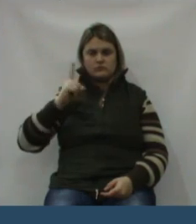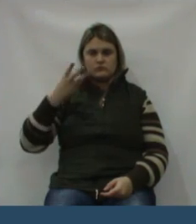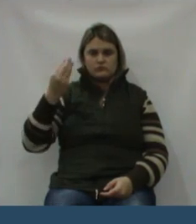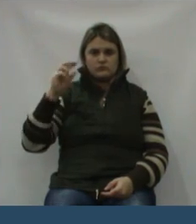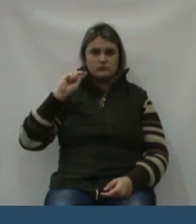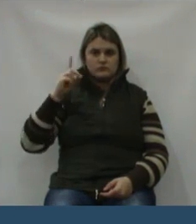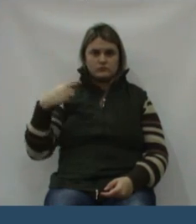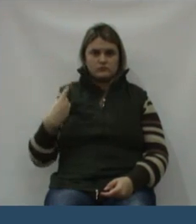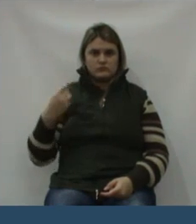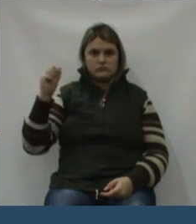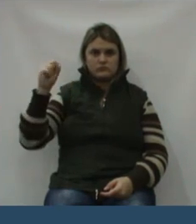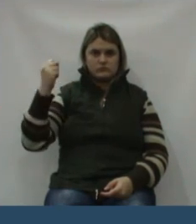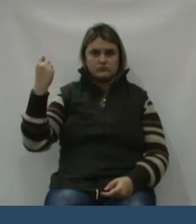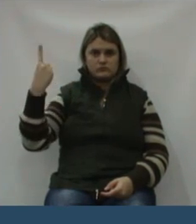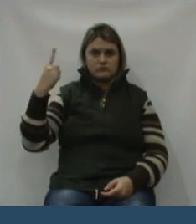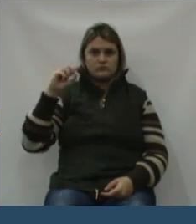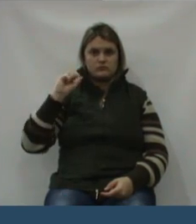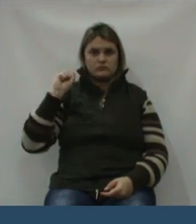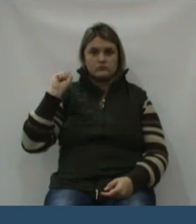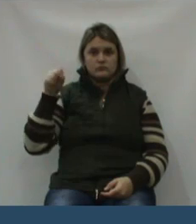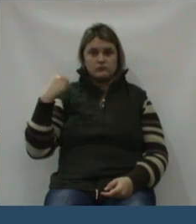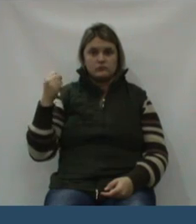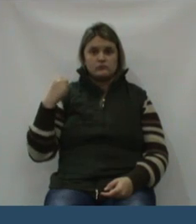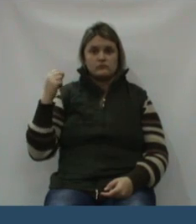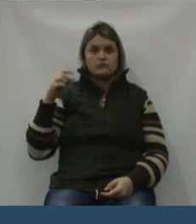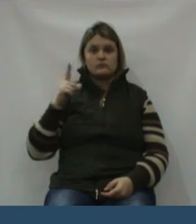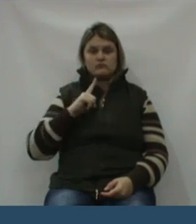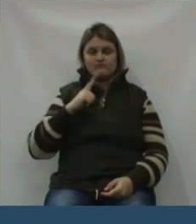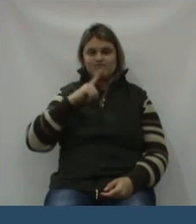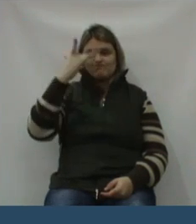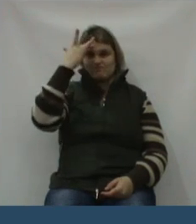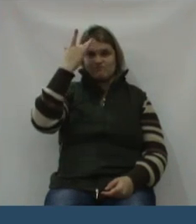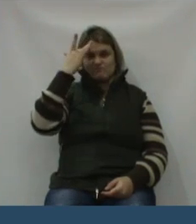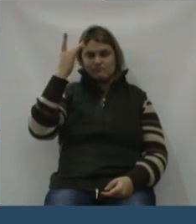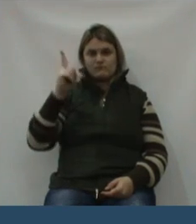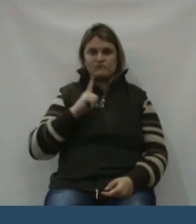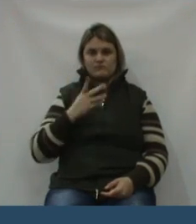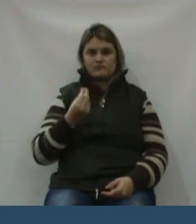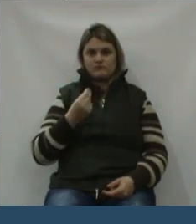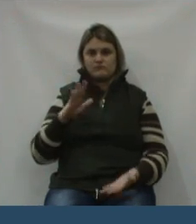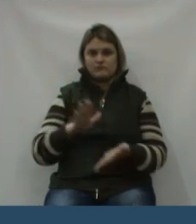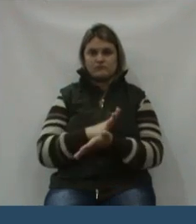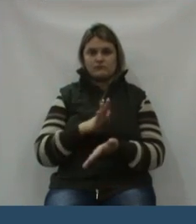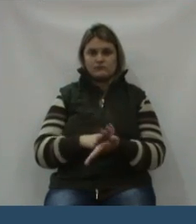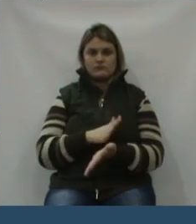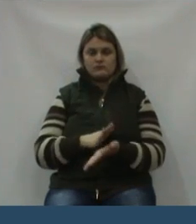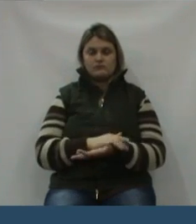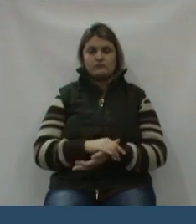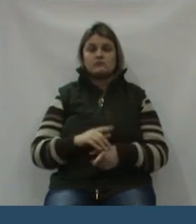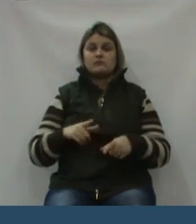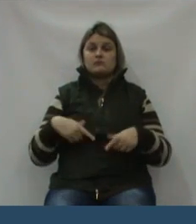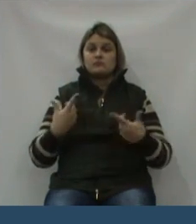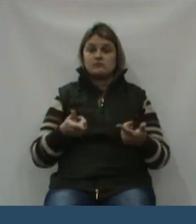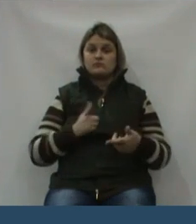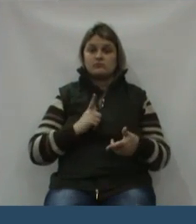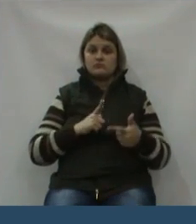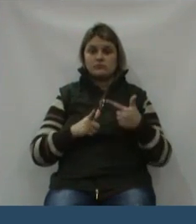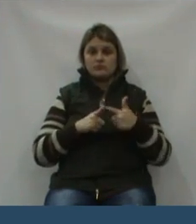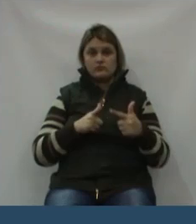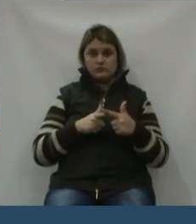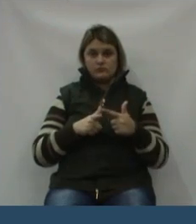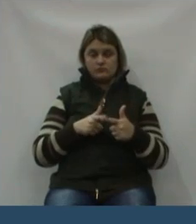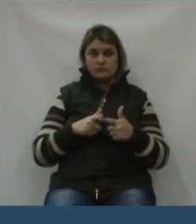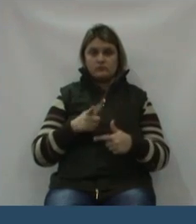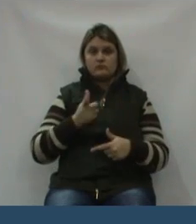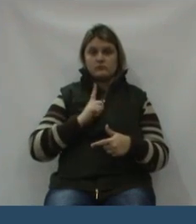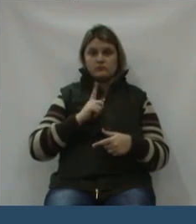federais e 81 senadores, é um absurdo, é um abuso. O problema está lá em cima,